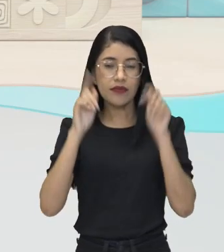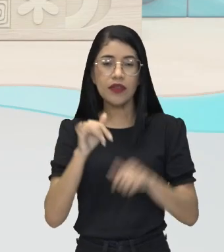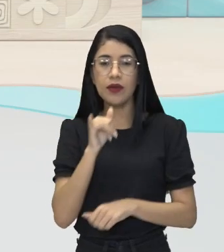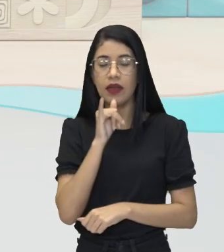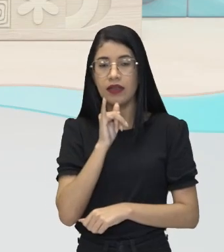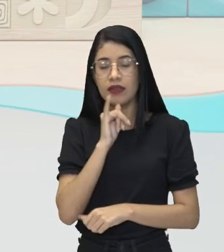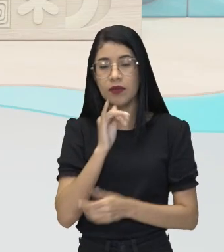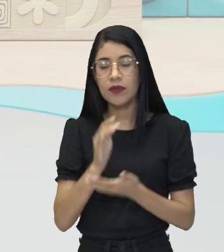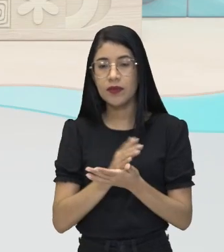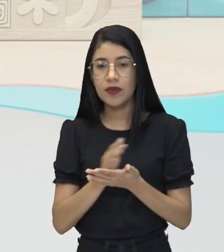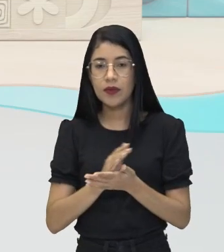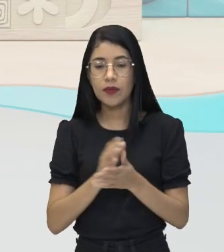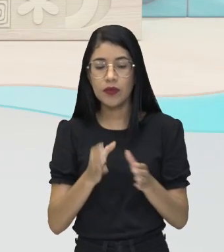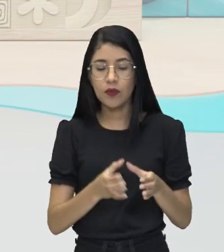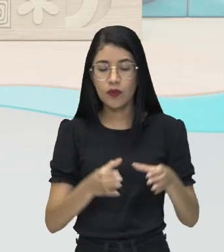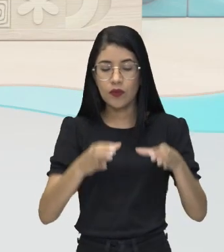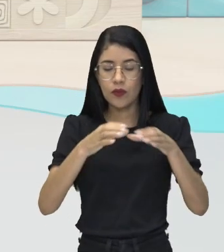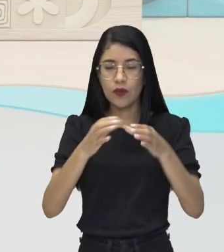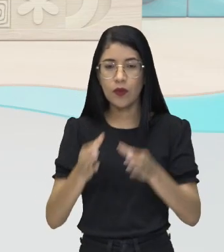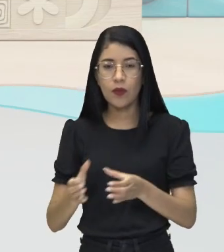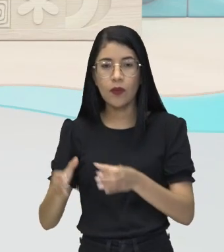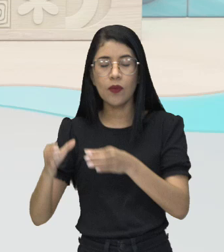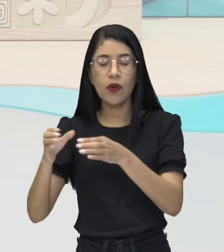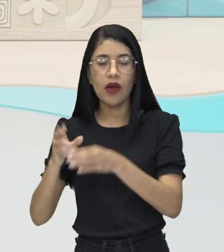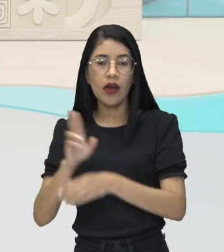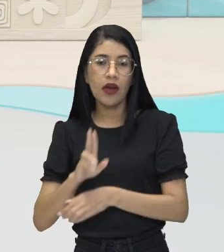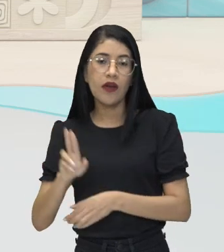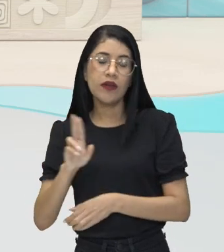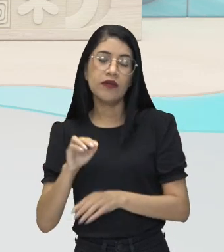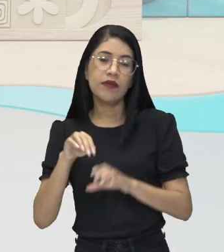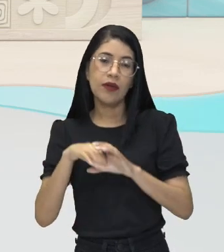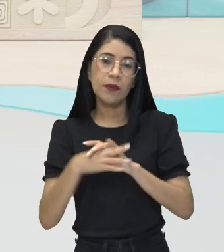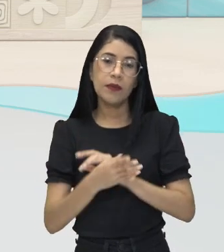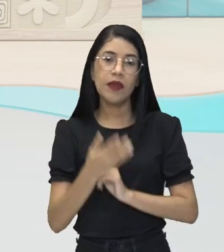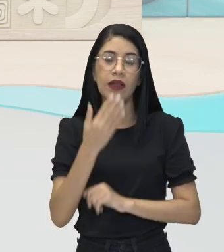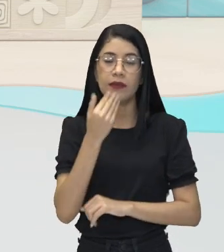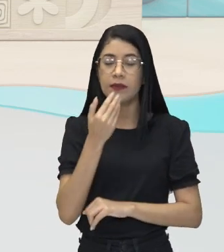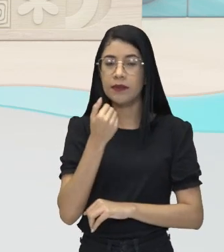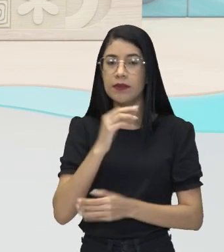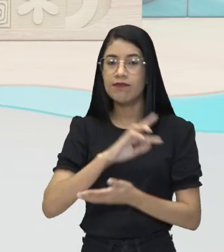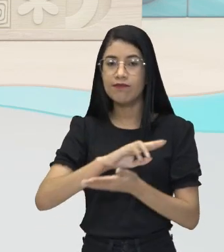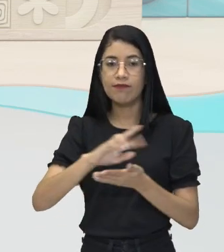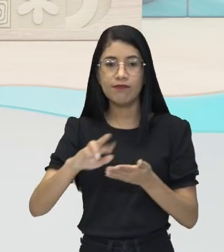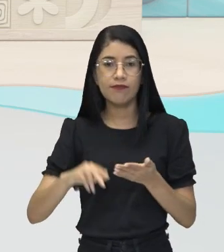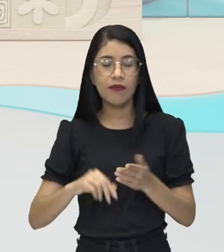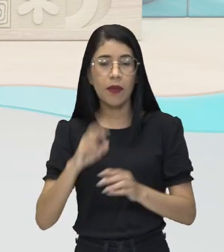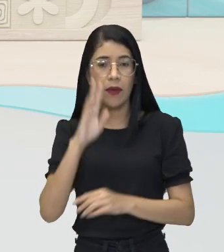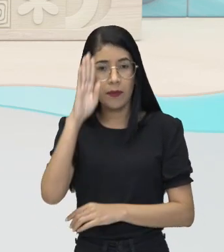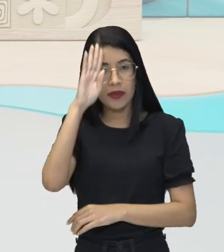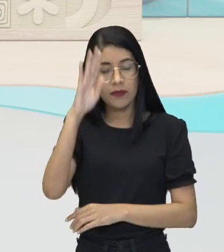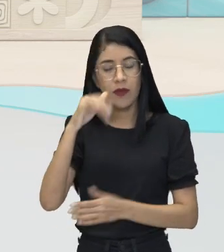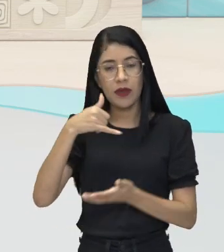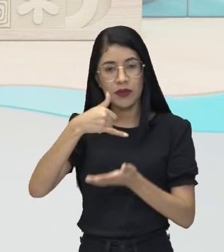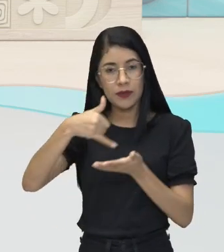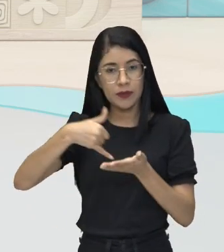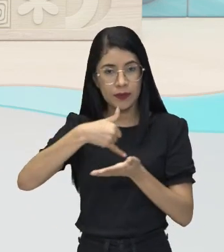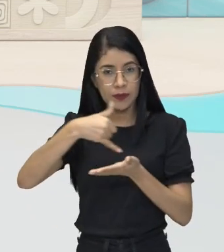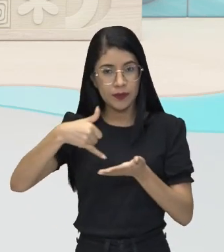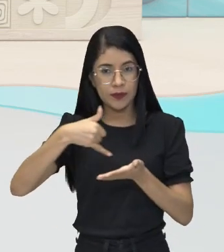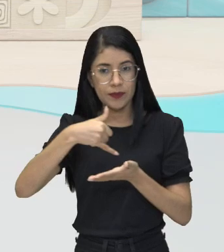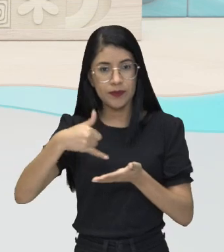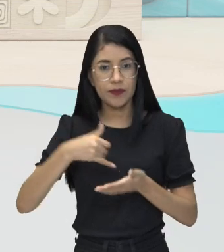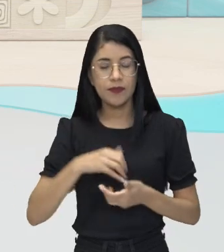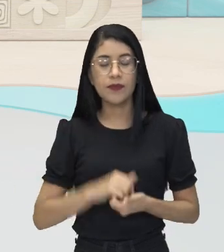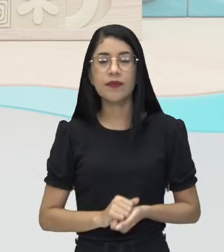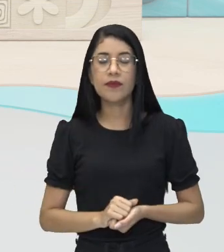exemplos desses vasos que eram usados para quê? Para guardar esses alimentos, principalmente como o azeite. Certo? Aí nós